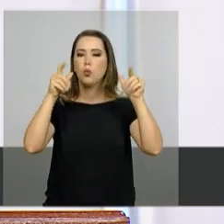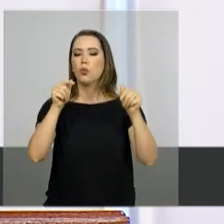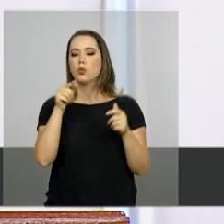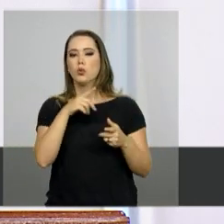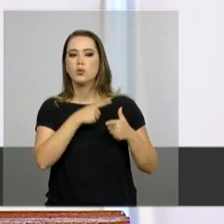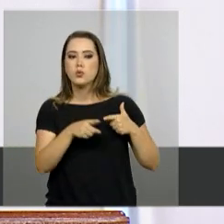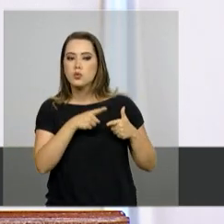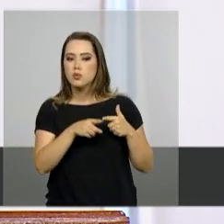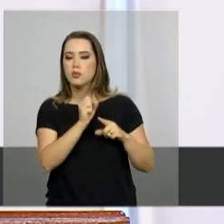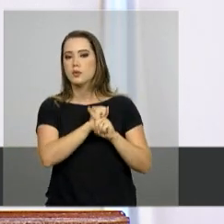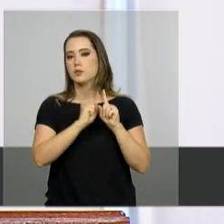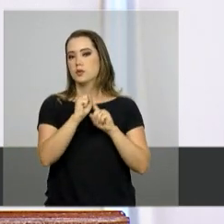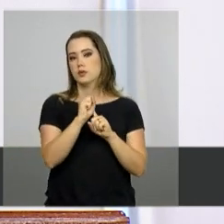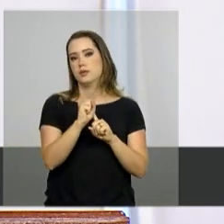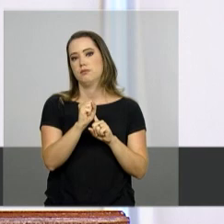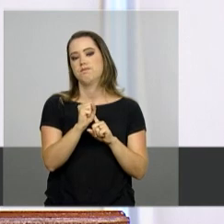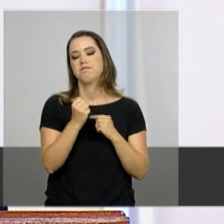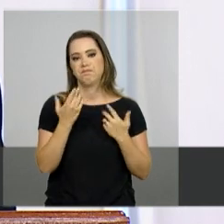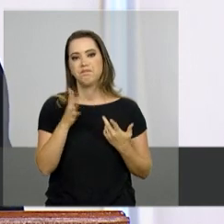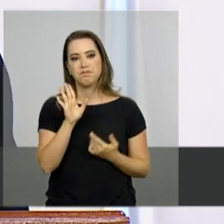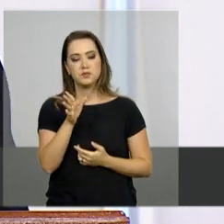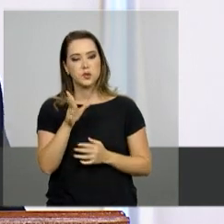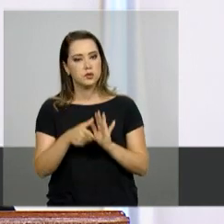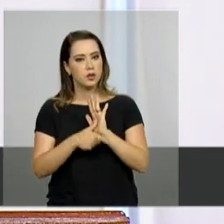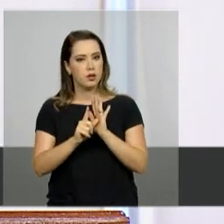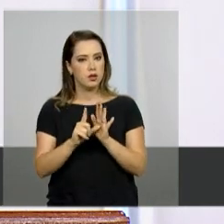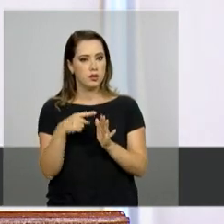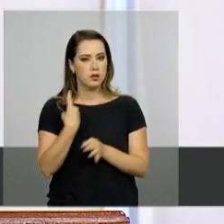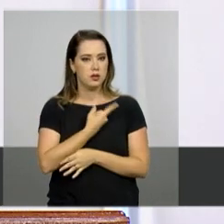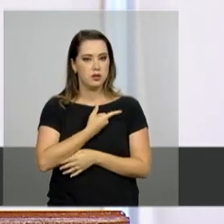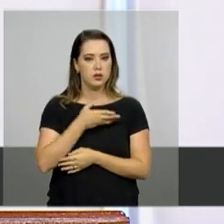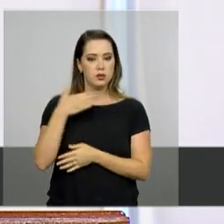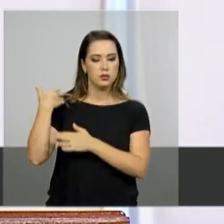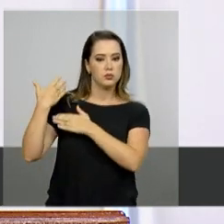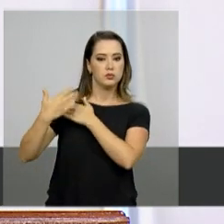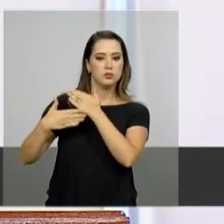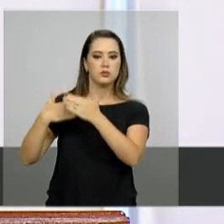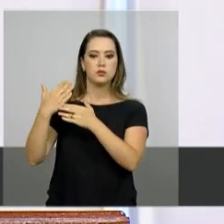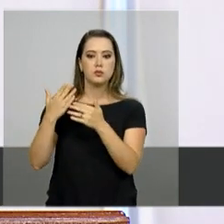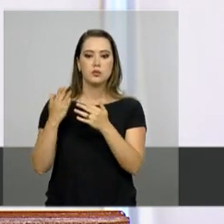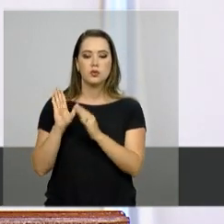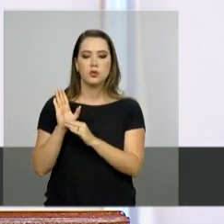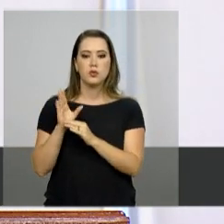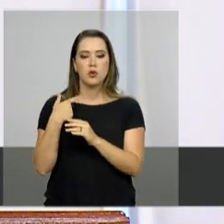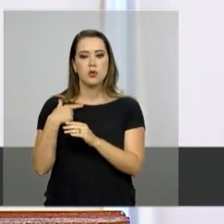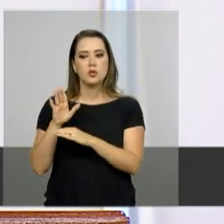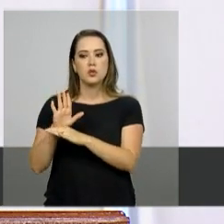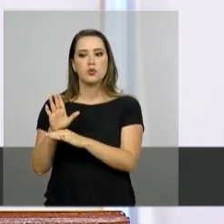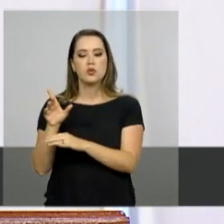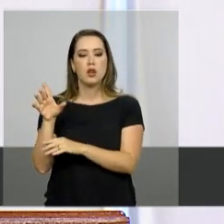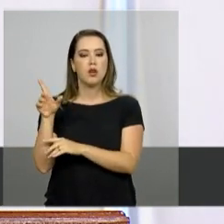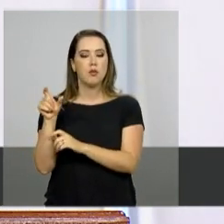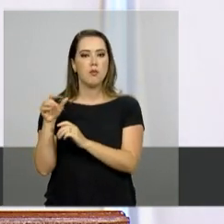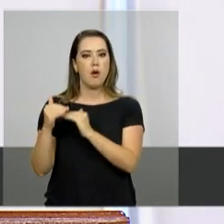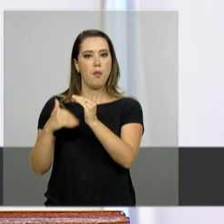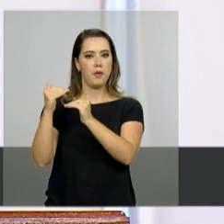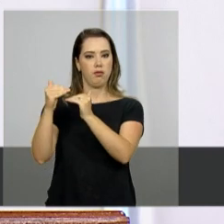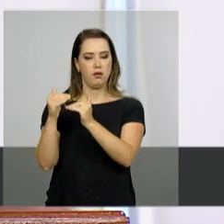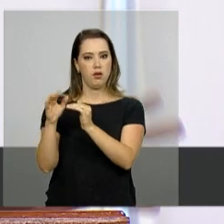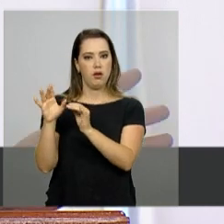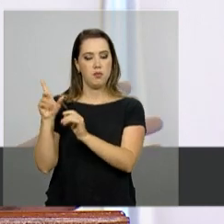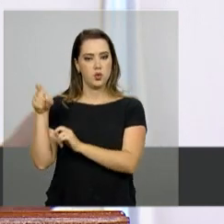sociais não foi sem razão que ao longo do tempo prestigiamos por exemplo o bolsa família